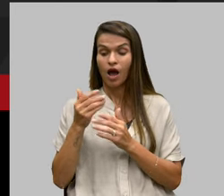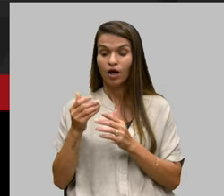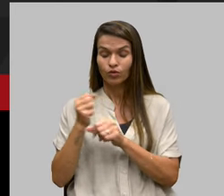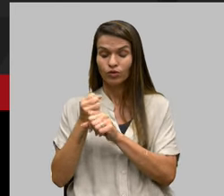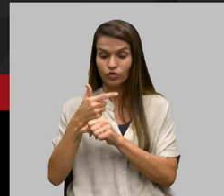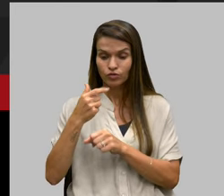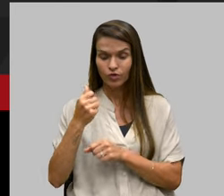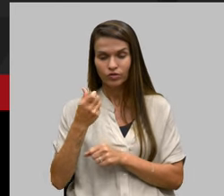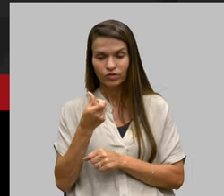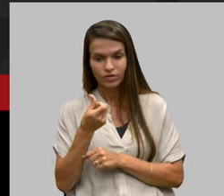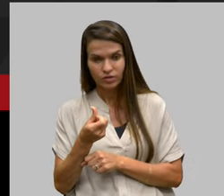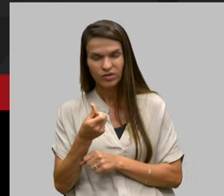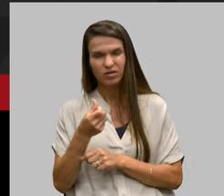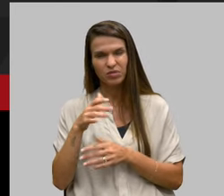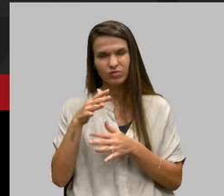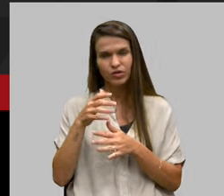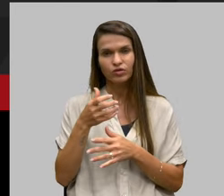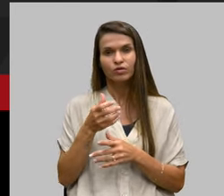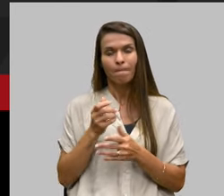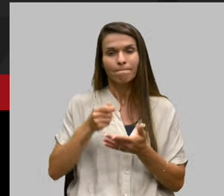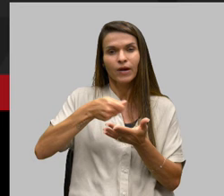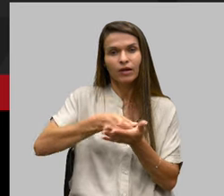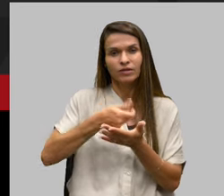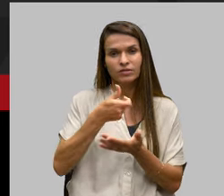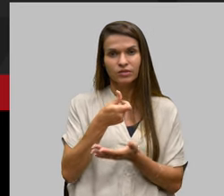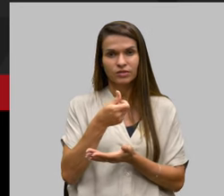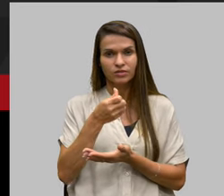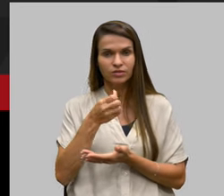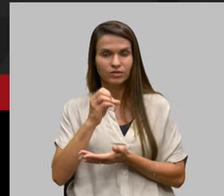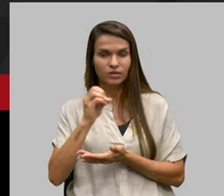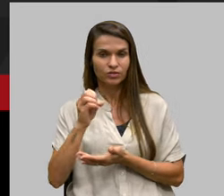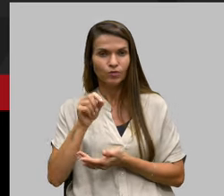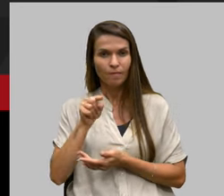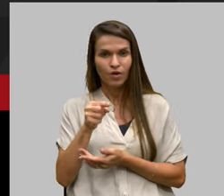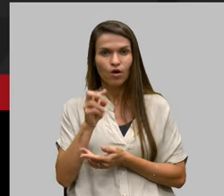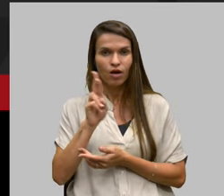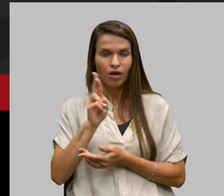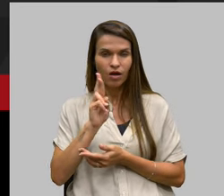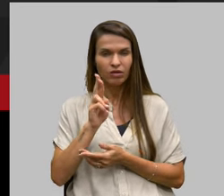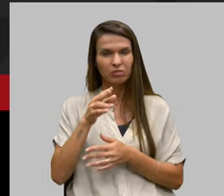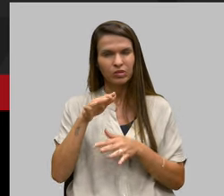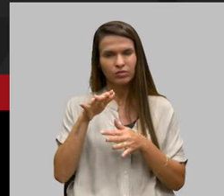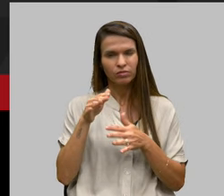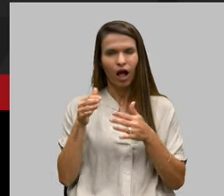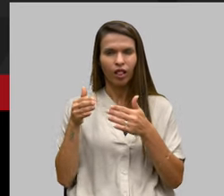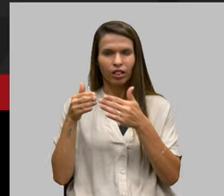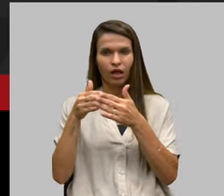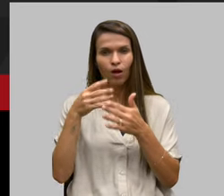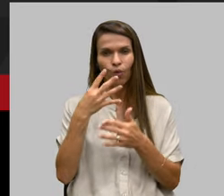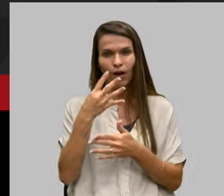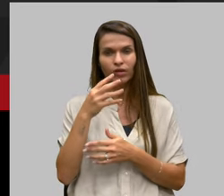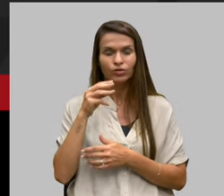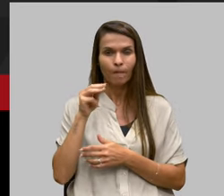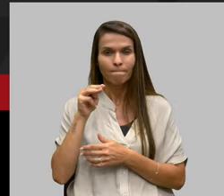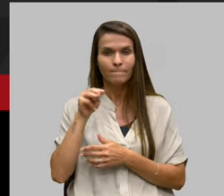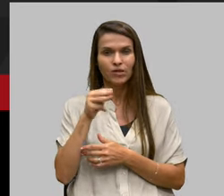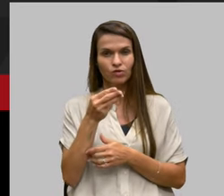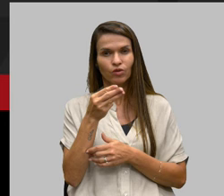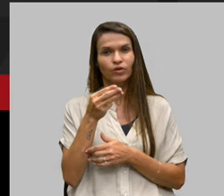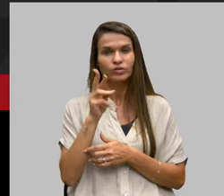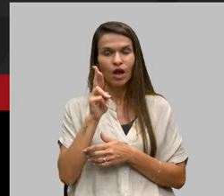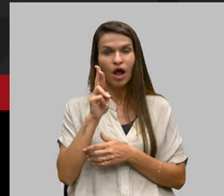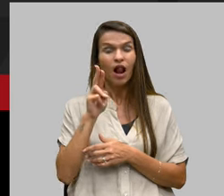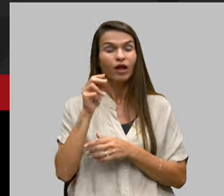de aproximadamente 600 que chegaria a aproximadamente R 4 milhões deais ao mês lá em 2050